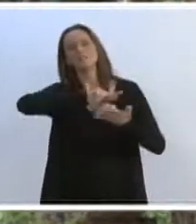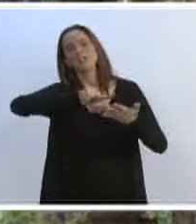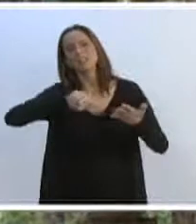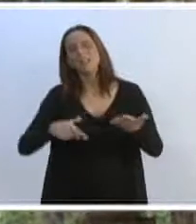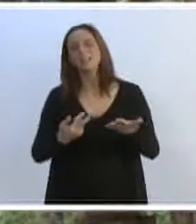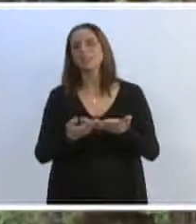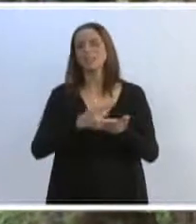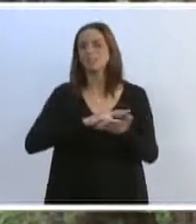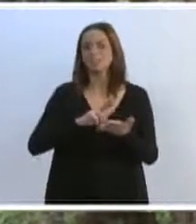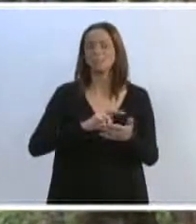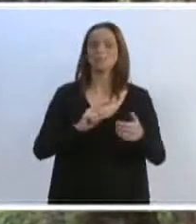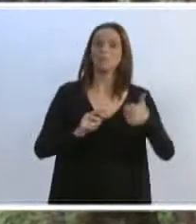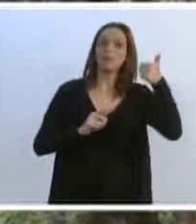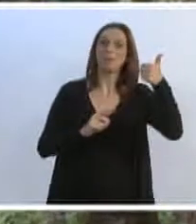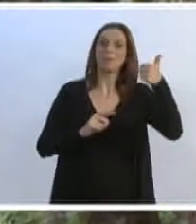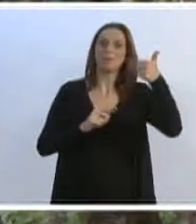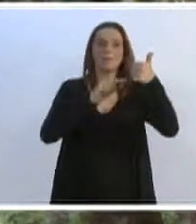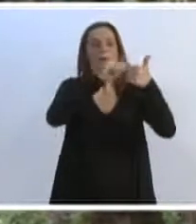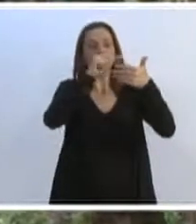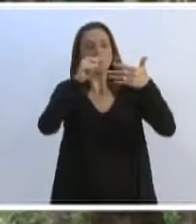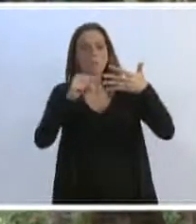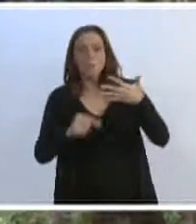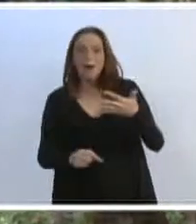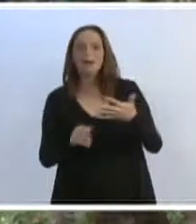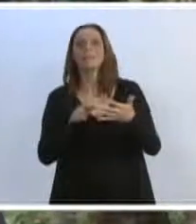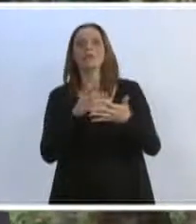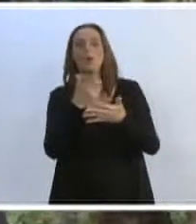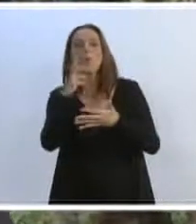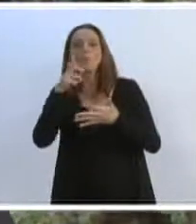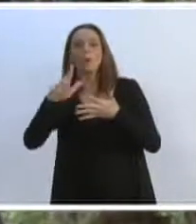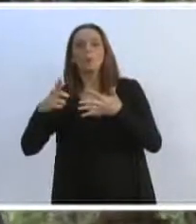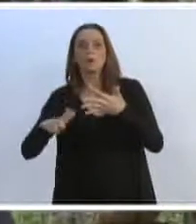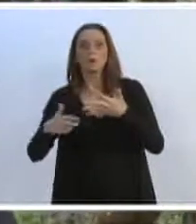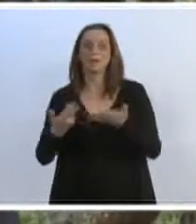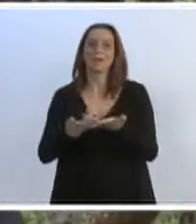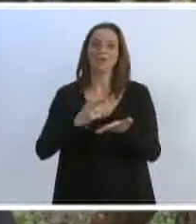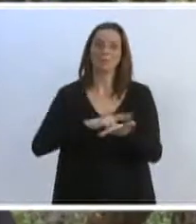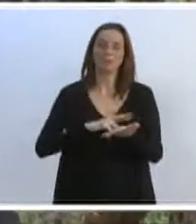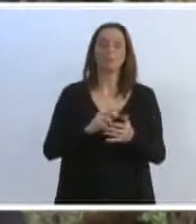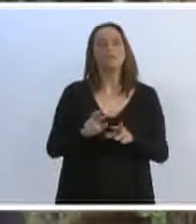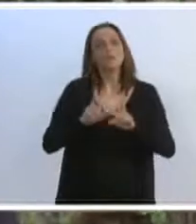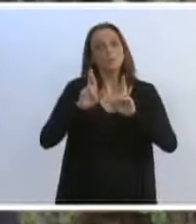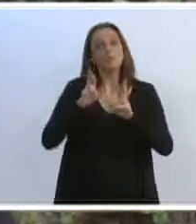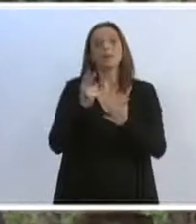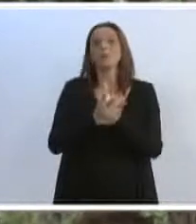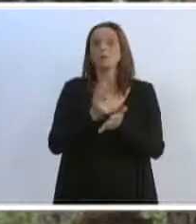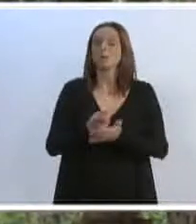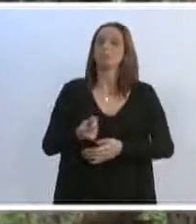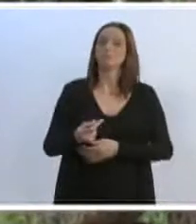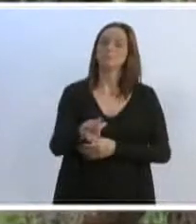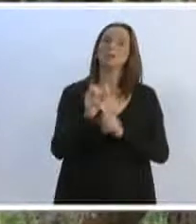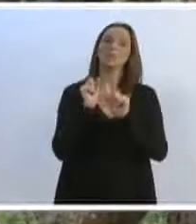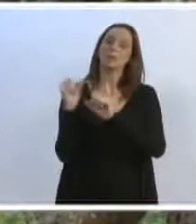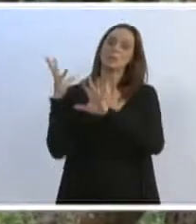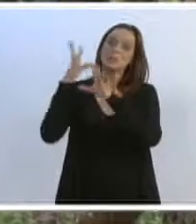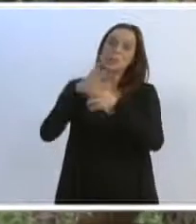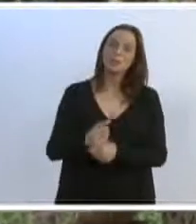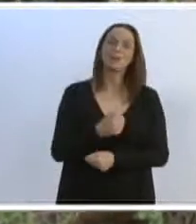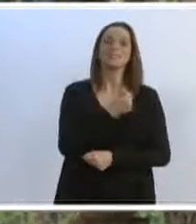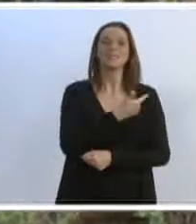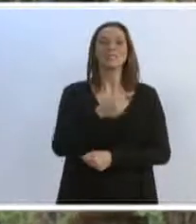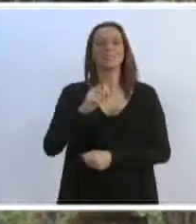a 2000 terão acesso a todos os números de forma digital nas suas casas. Blumenau em Cadernos é